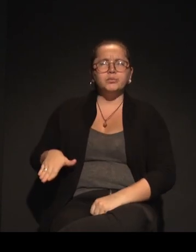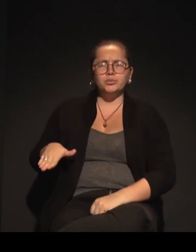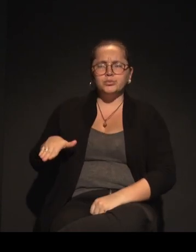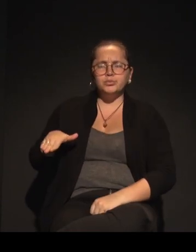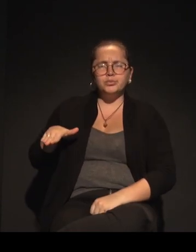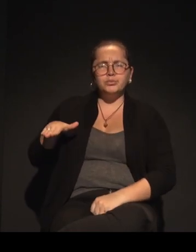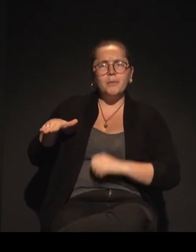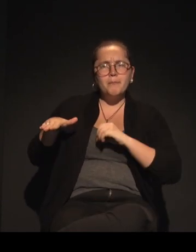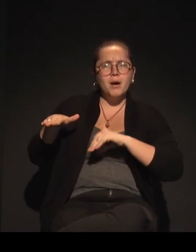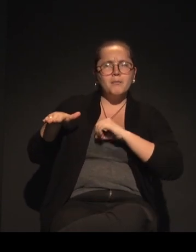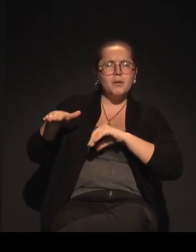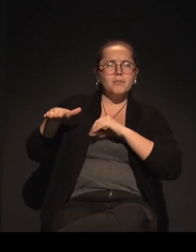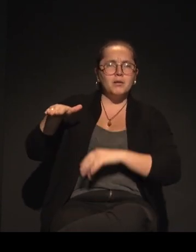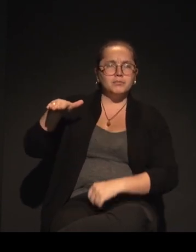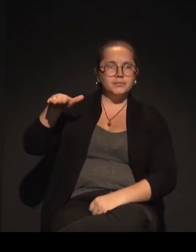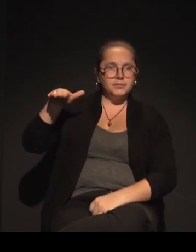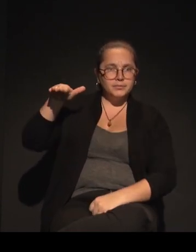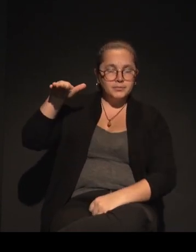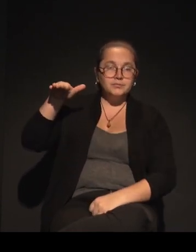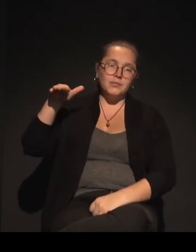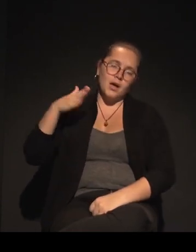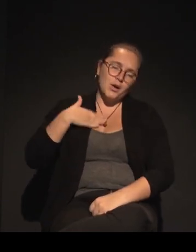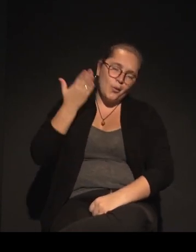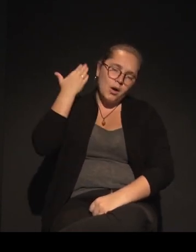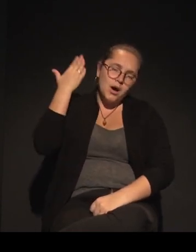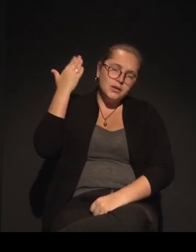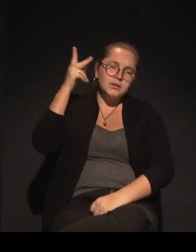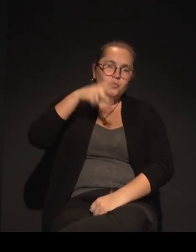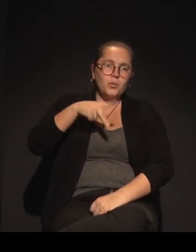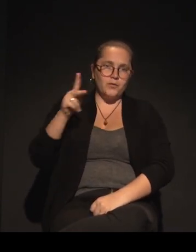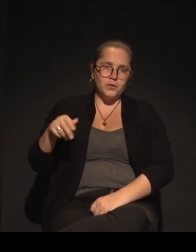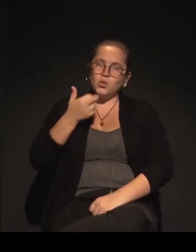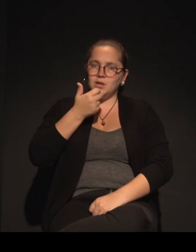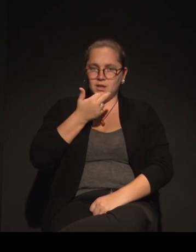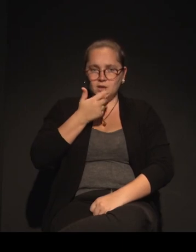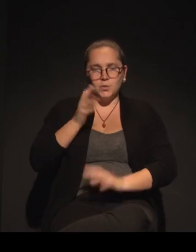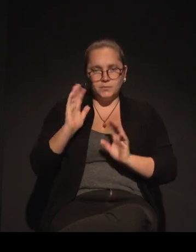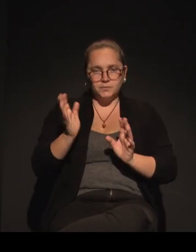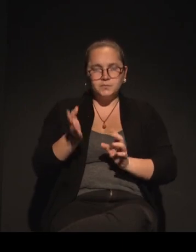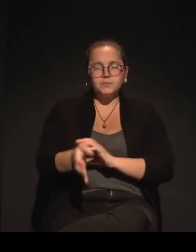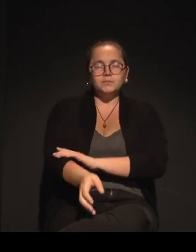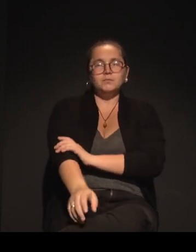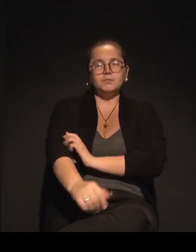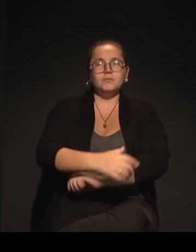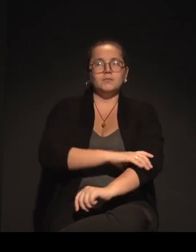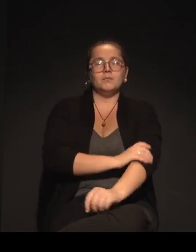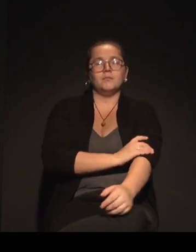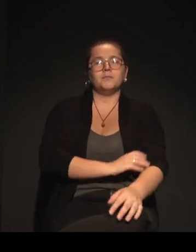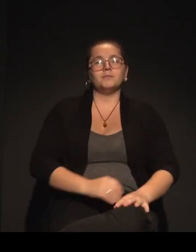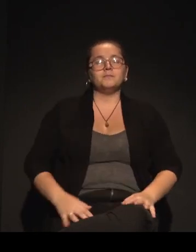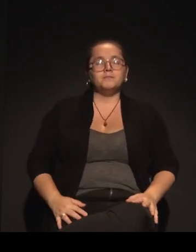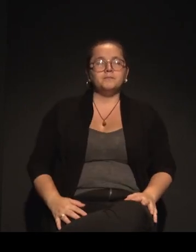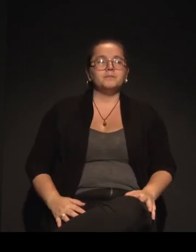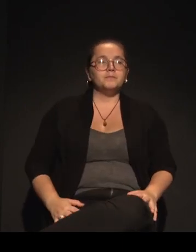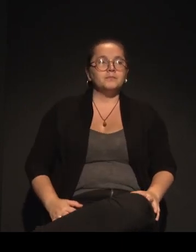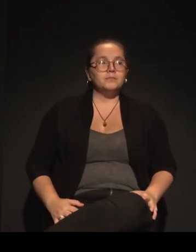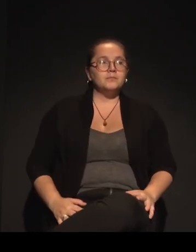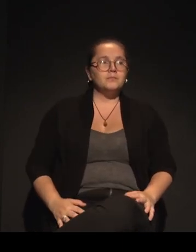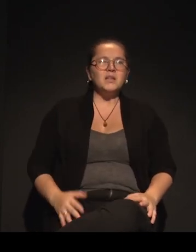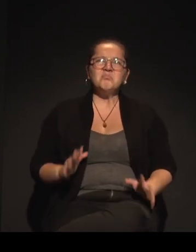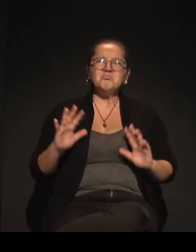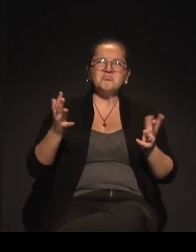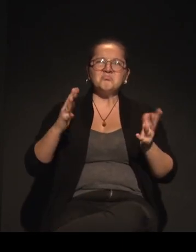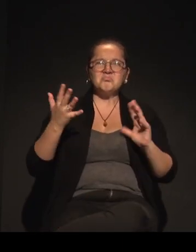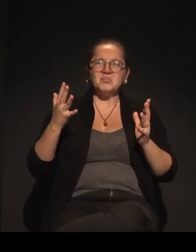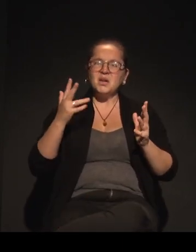a língua eu fui professor também nadar de língua e amar de